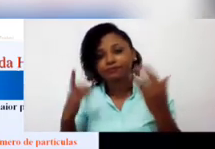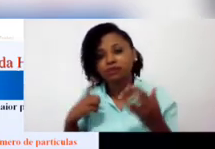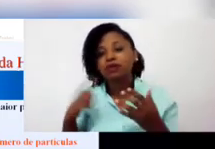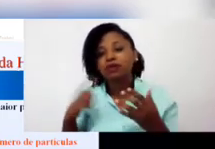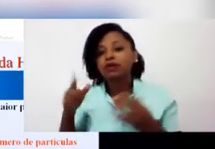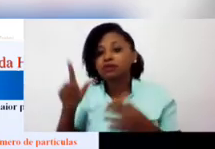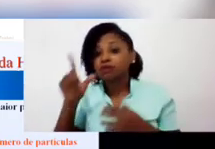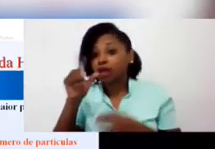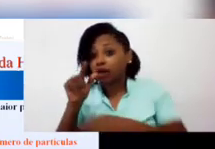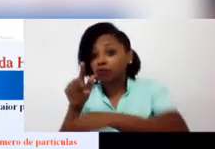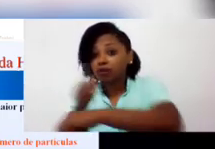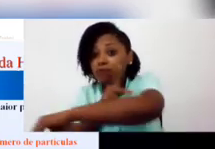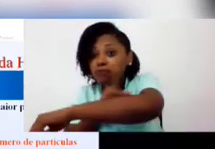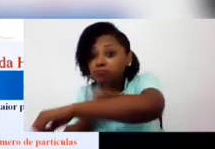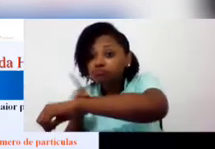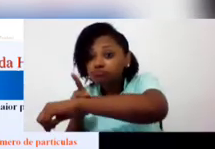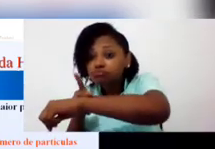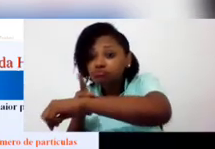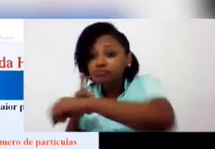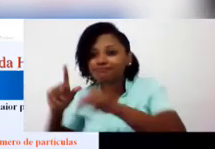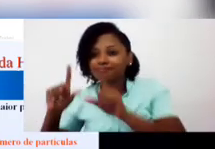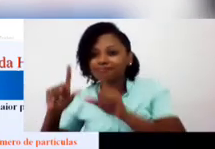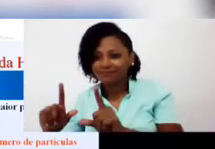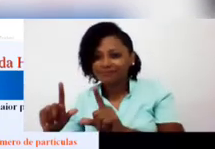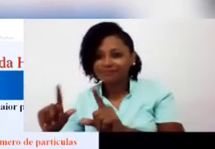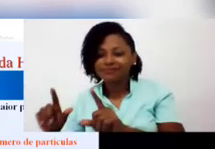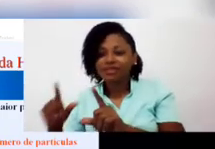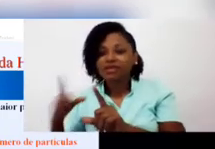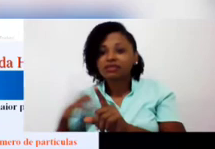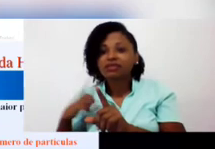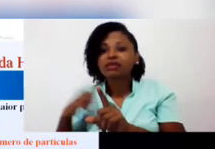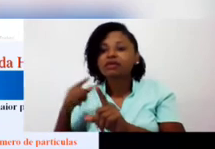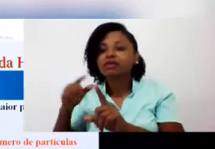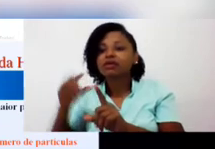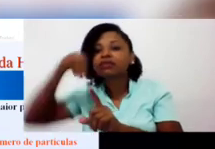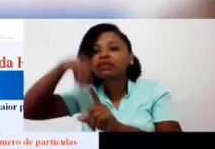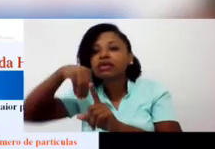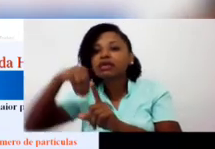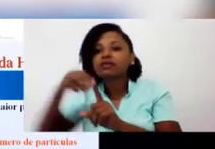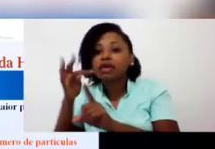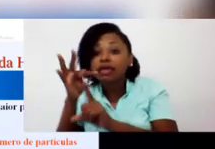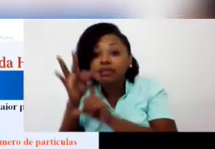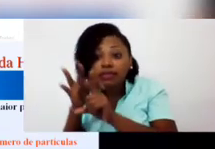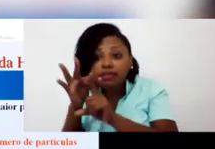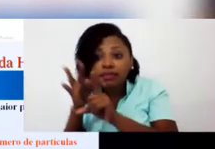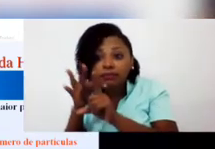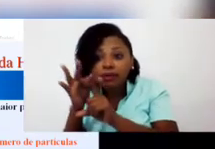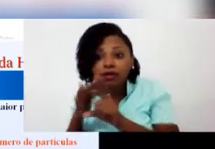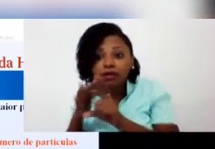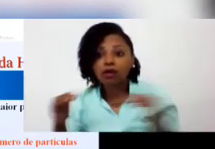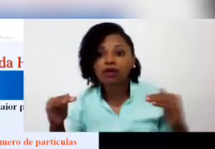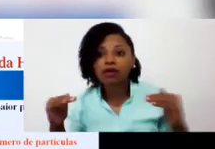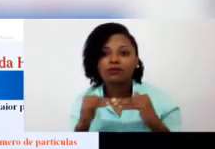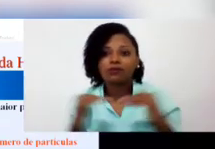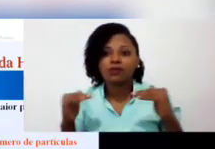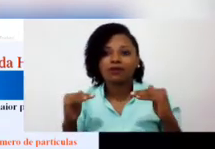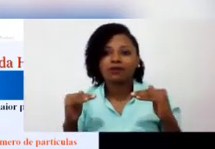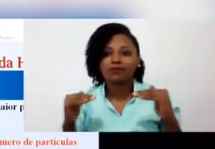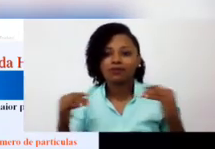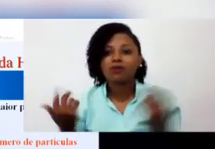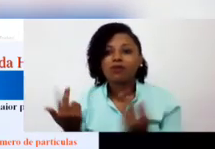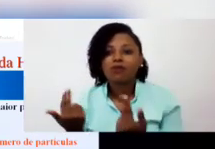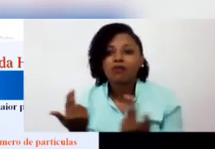Comparando na tonometria a pressão máxima de vapor da água pura e de uma solução, o que foi que a gente percebeu? Que em uma mesma temperatura, o solvente